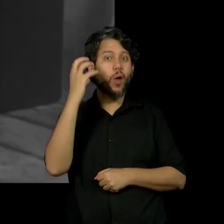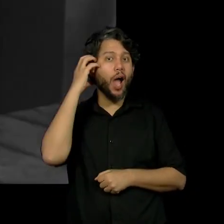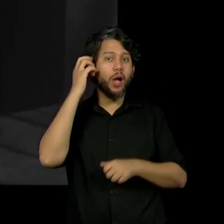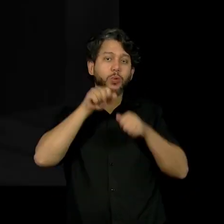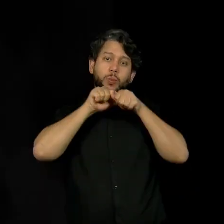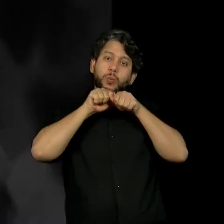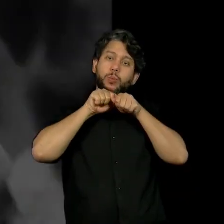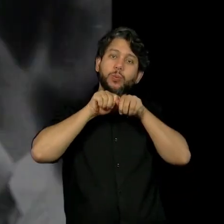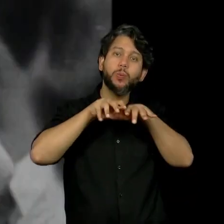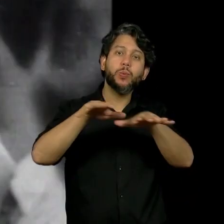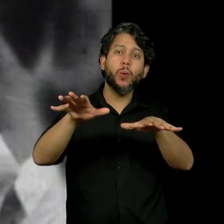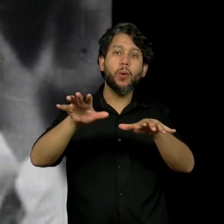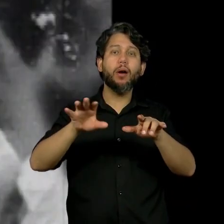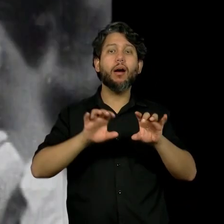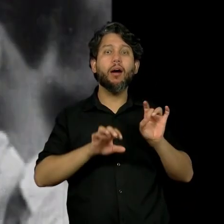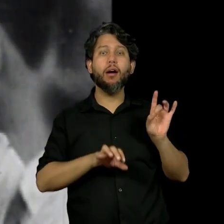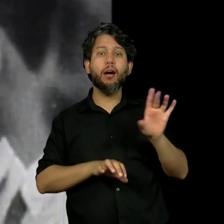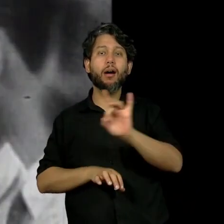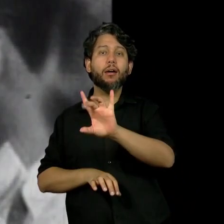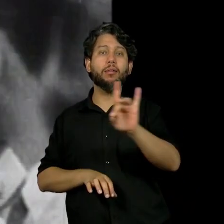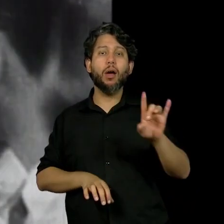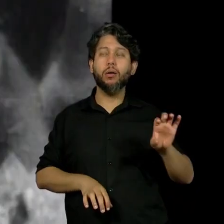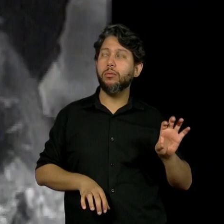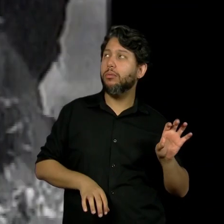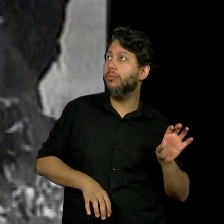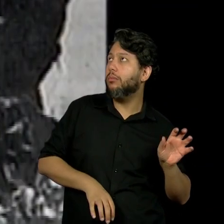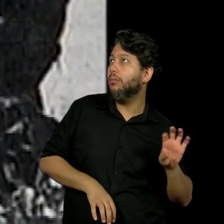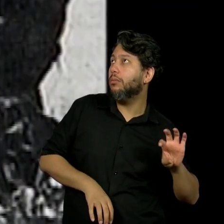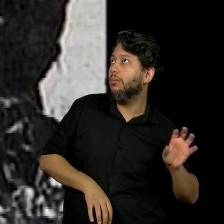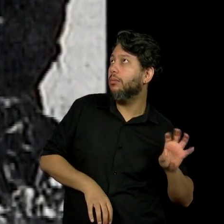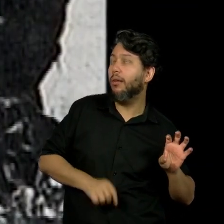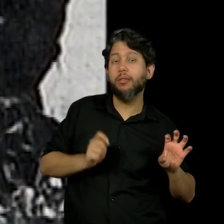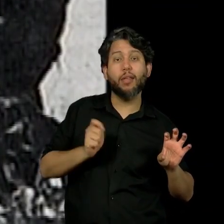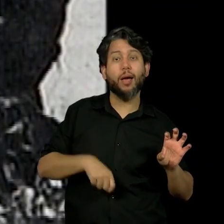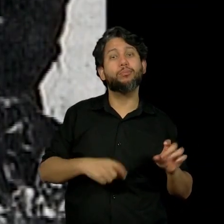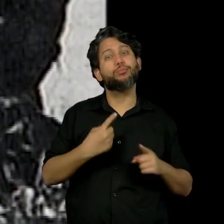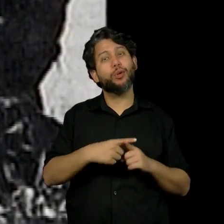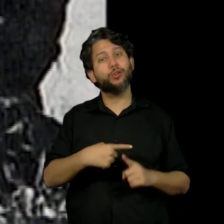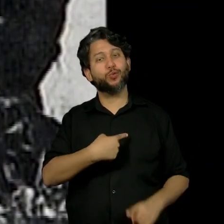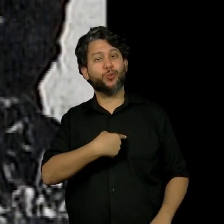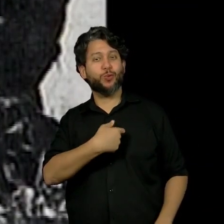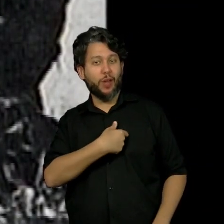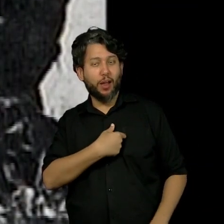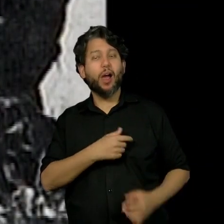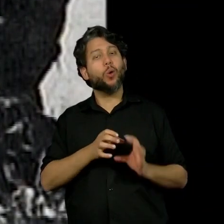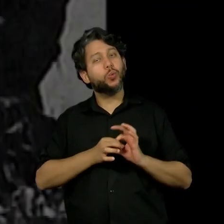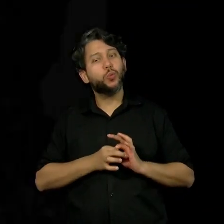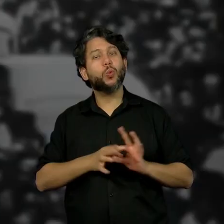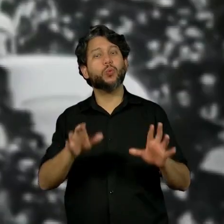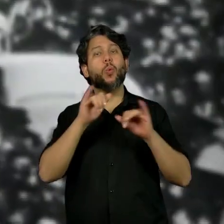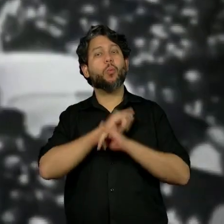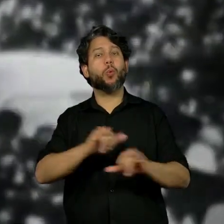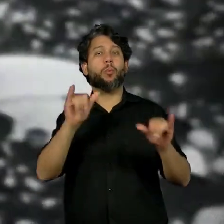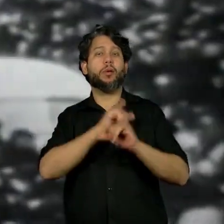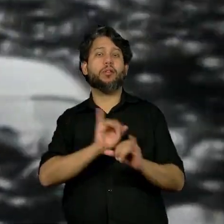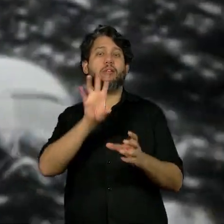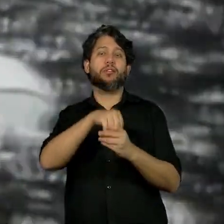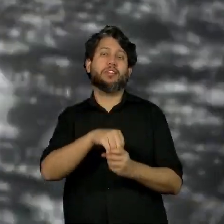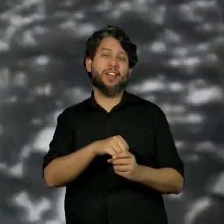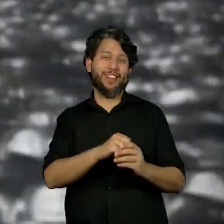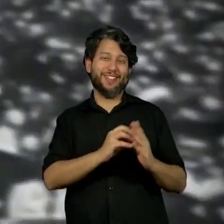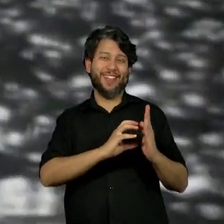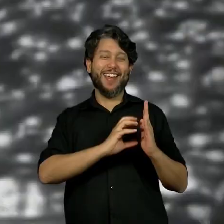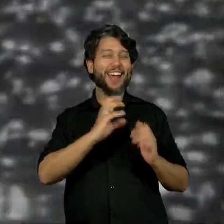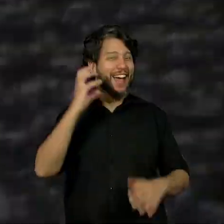nacional, depois de uma lei criada por Getúlio Vargas, que autorizou propagandas nas emissoras, num esforço